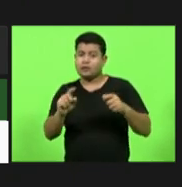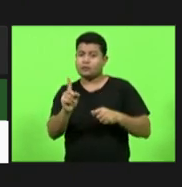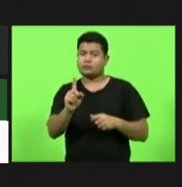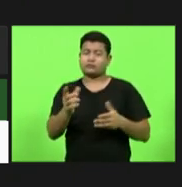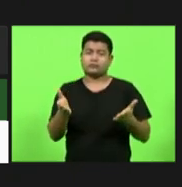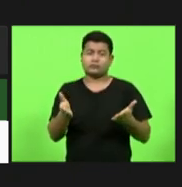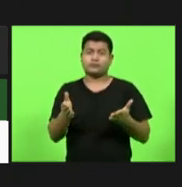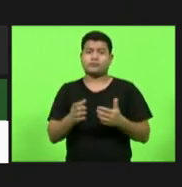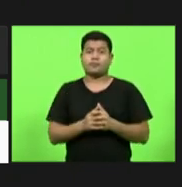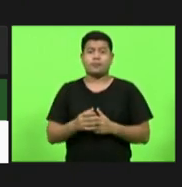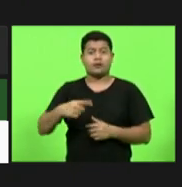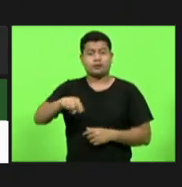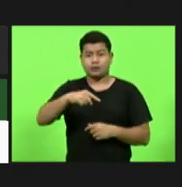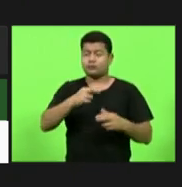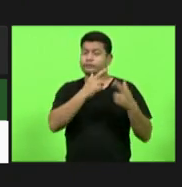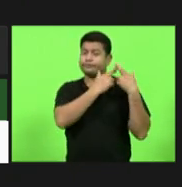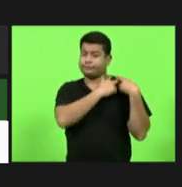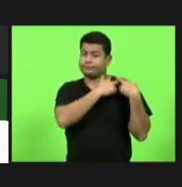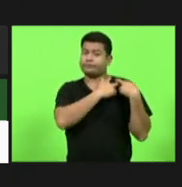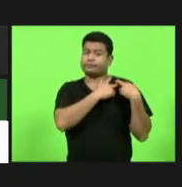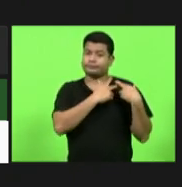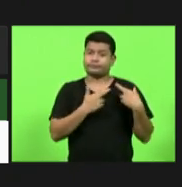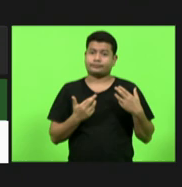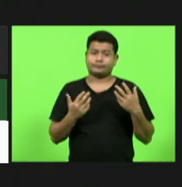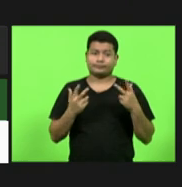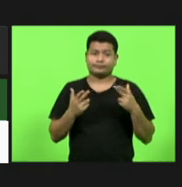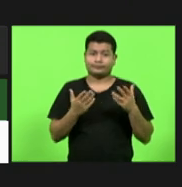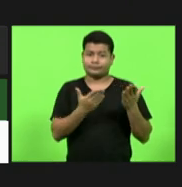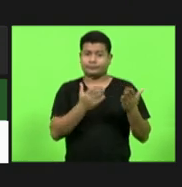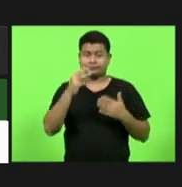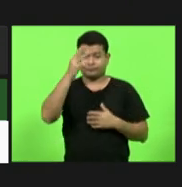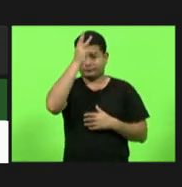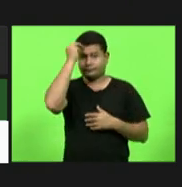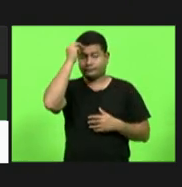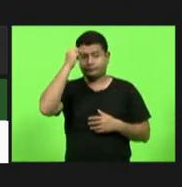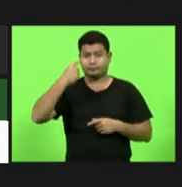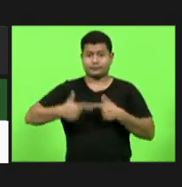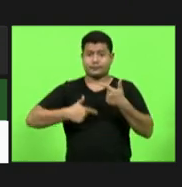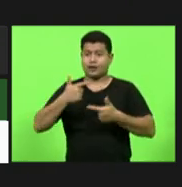essa grande responsabilidade aí também, né, deputada Luciane, de trabalhar essa questão